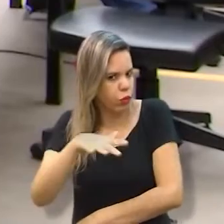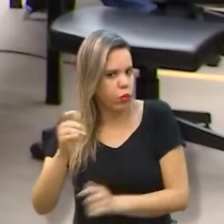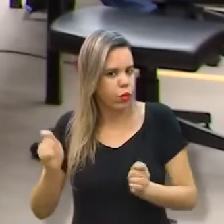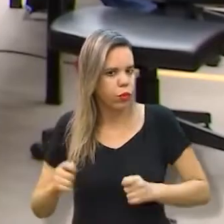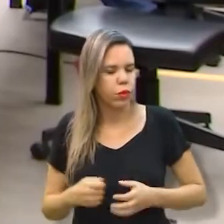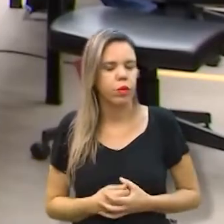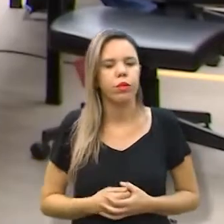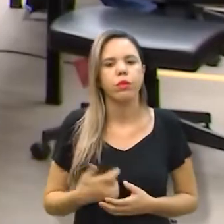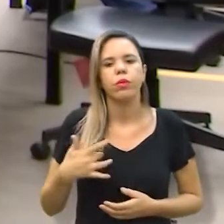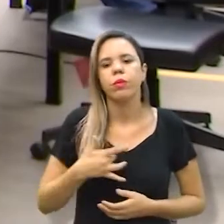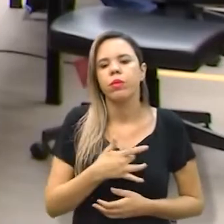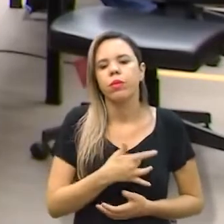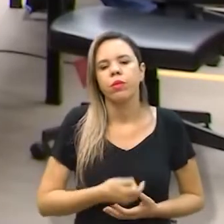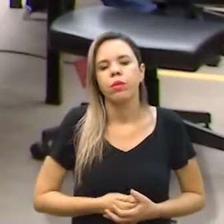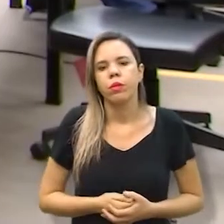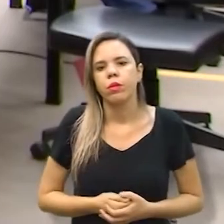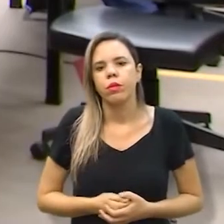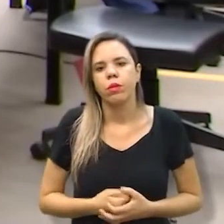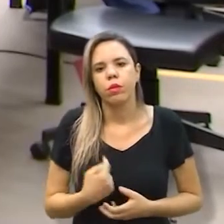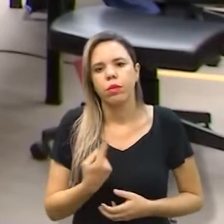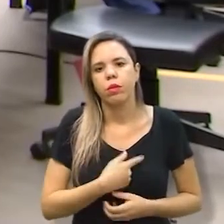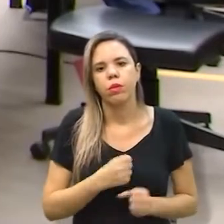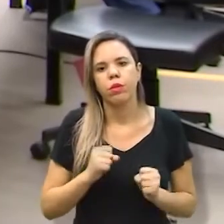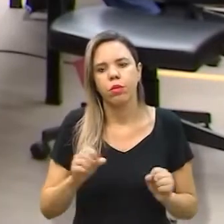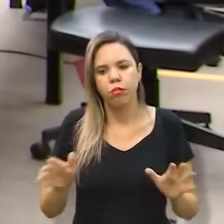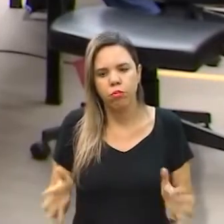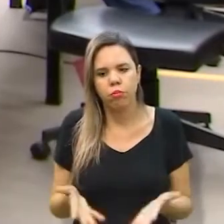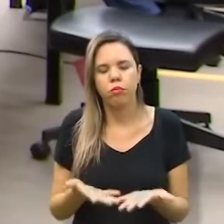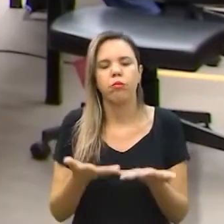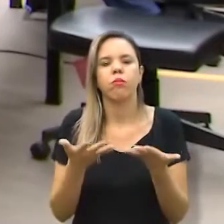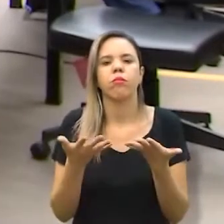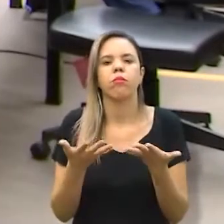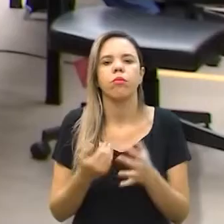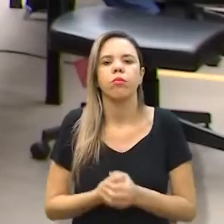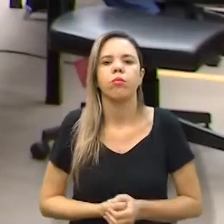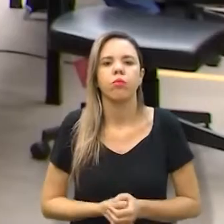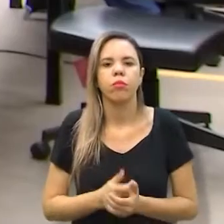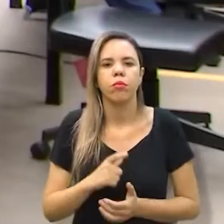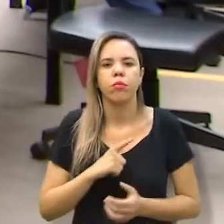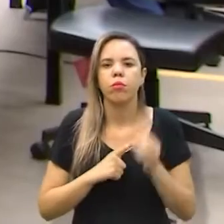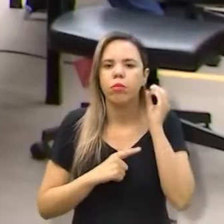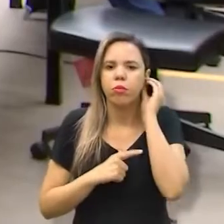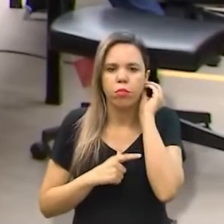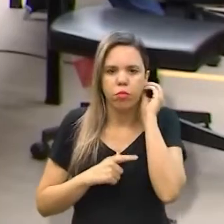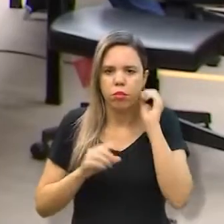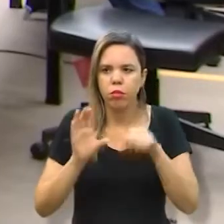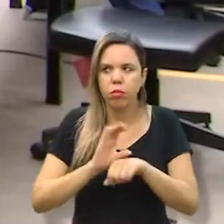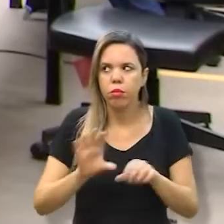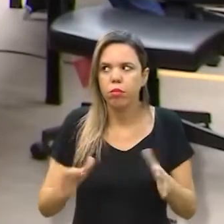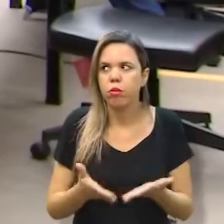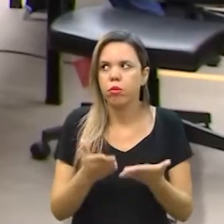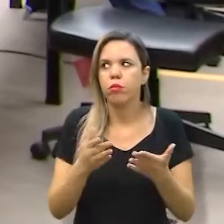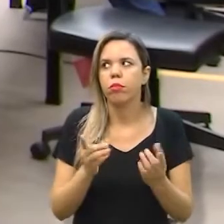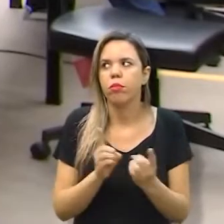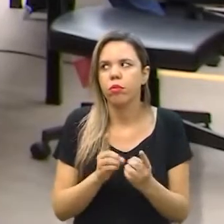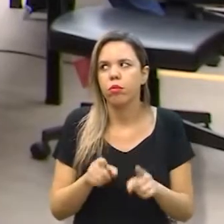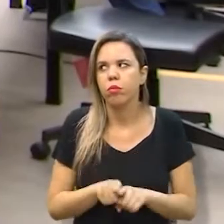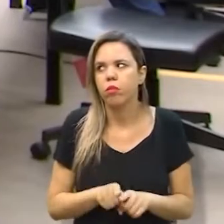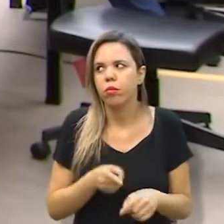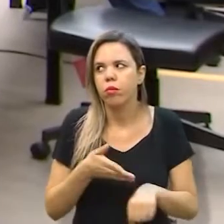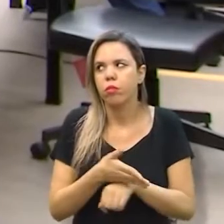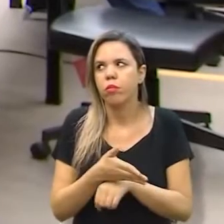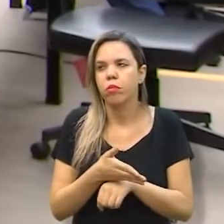outros profissionais também da saúde, para que a gente possa promover, ter essa formação e promover